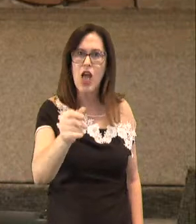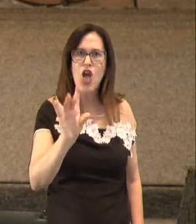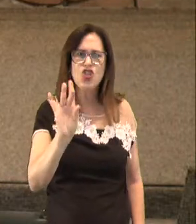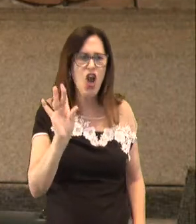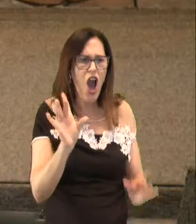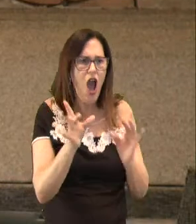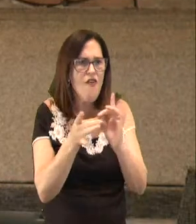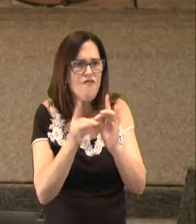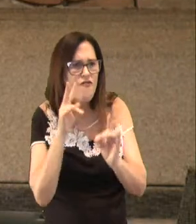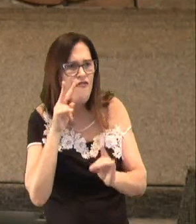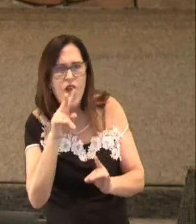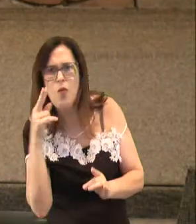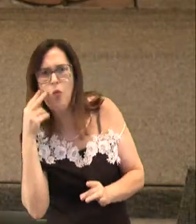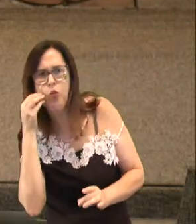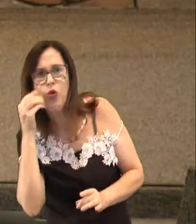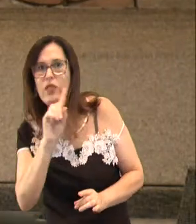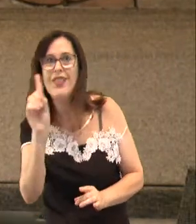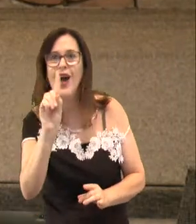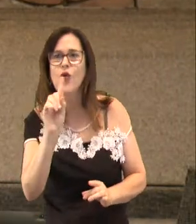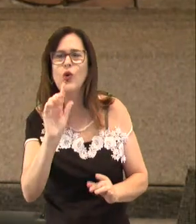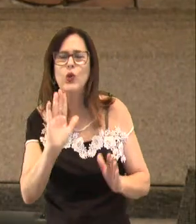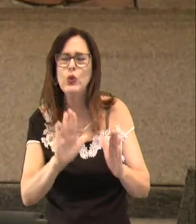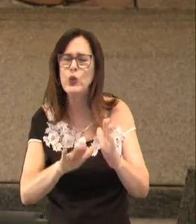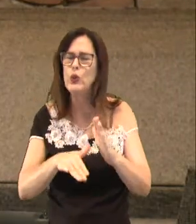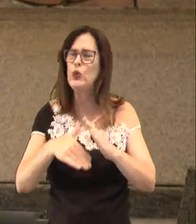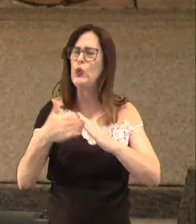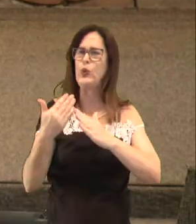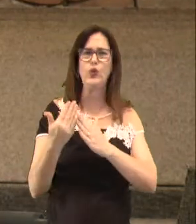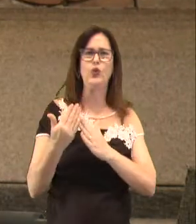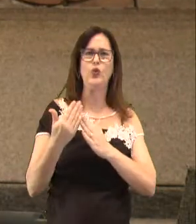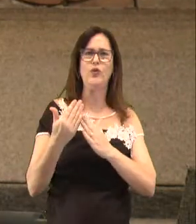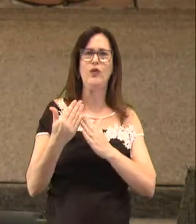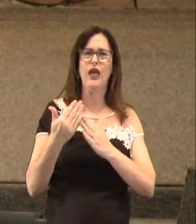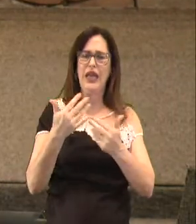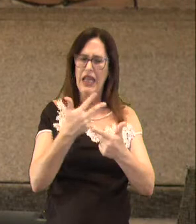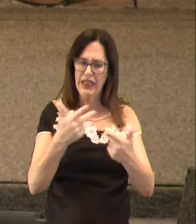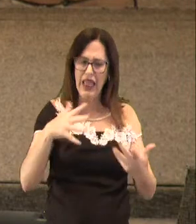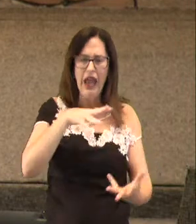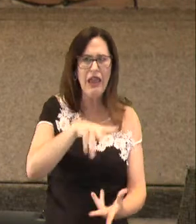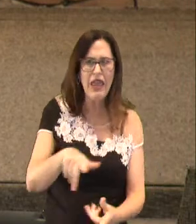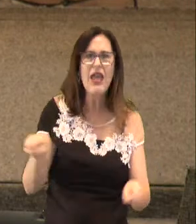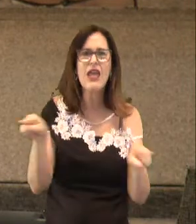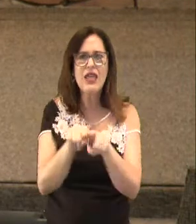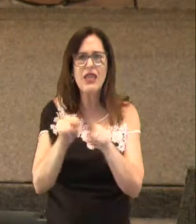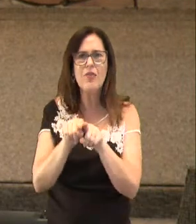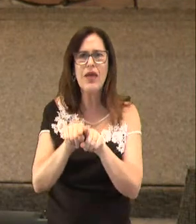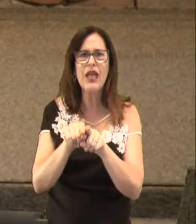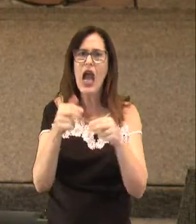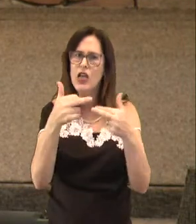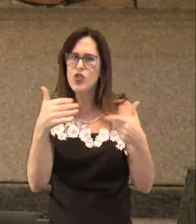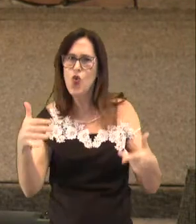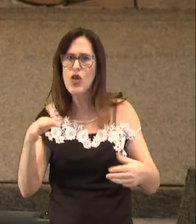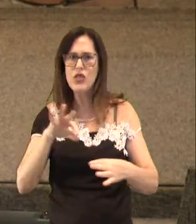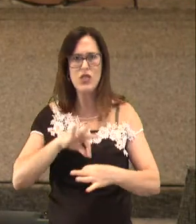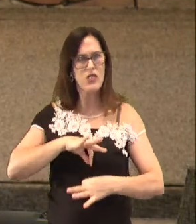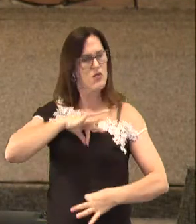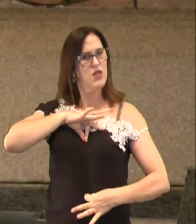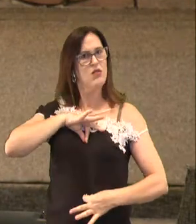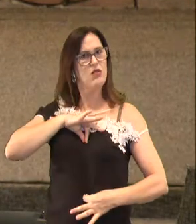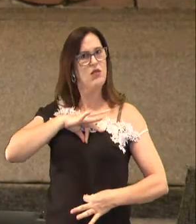mas sobre todas as coisas materiais e espirituais. Temos que reconhecer nas nossas orações